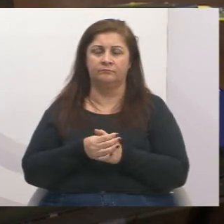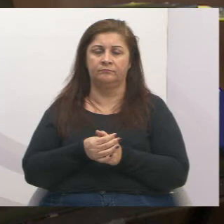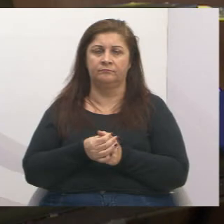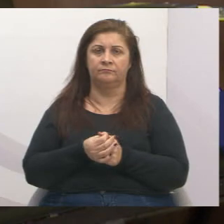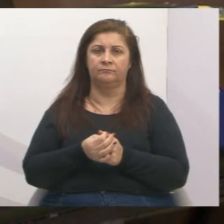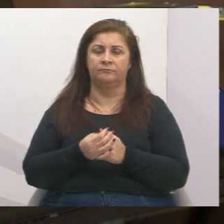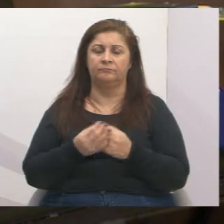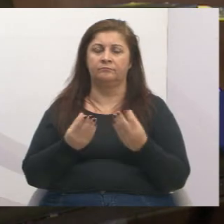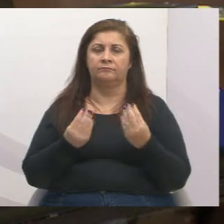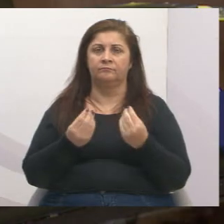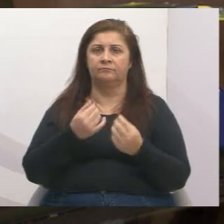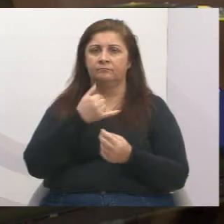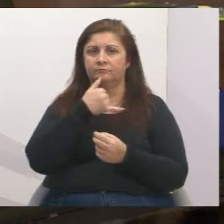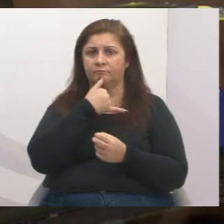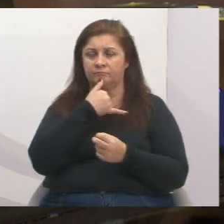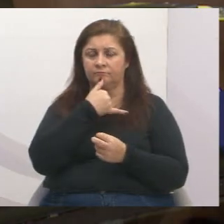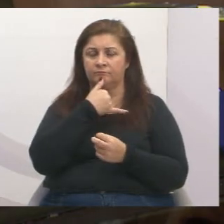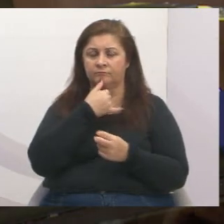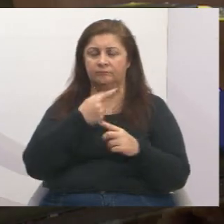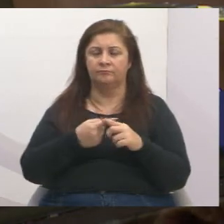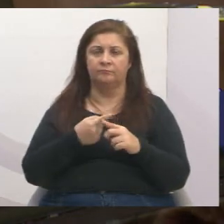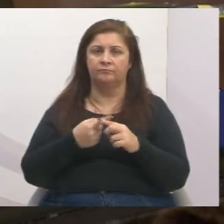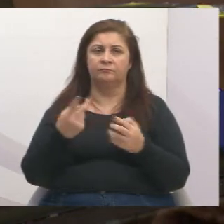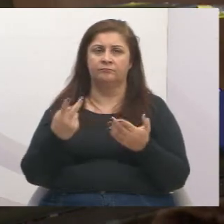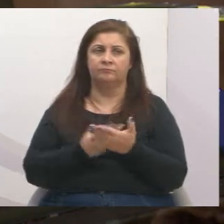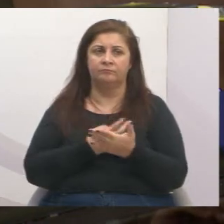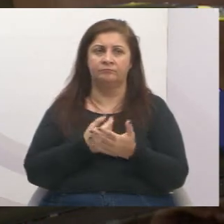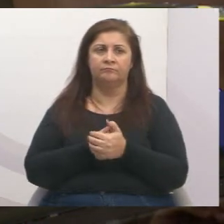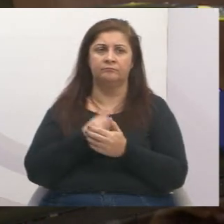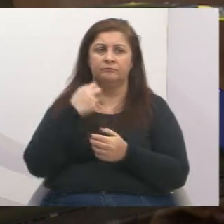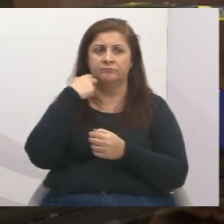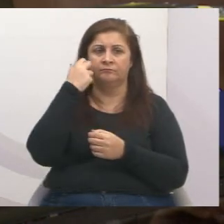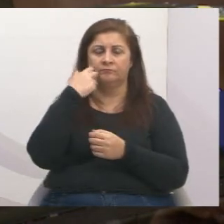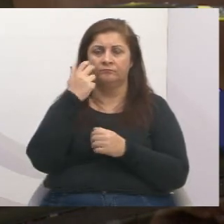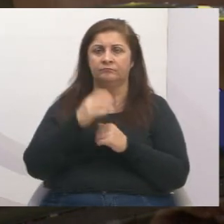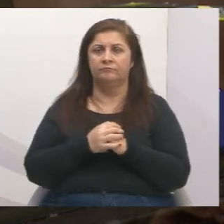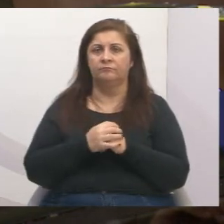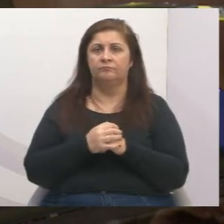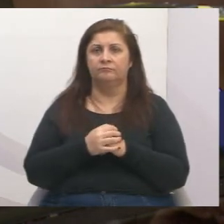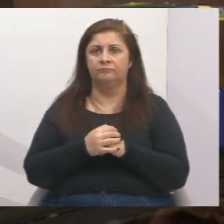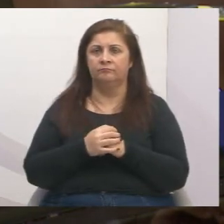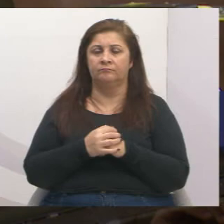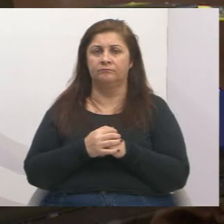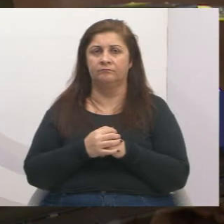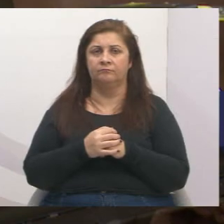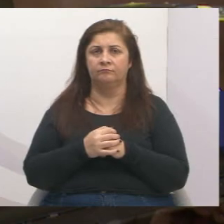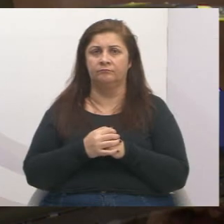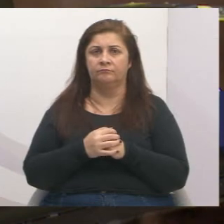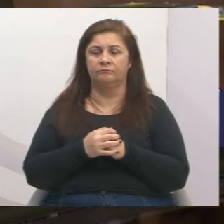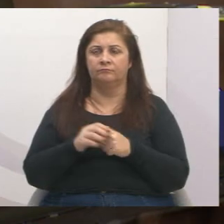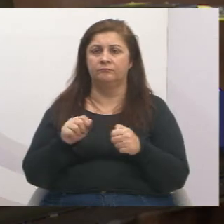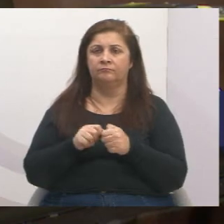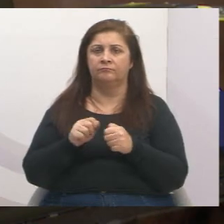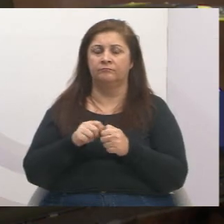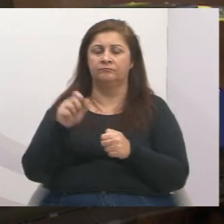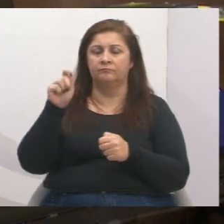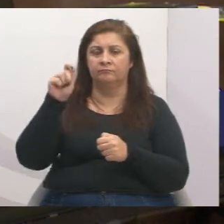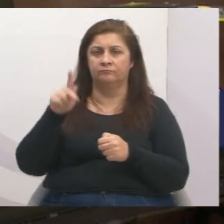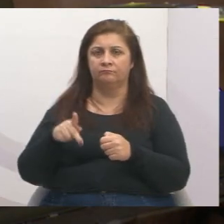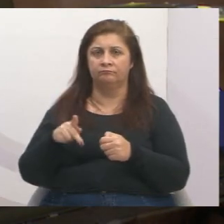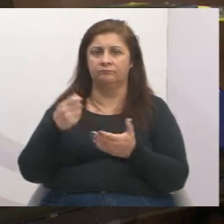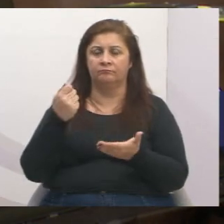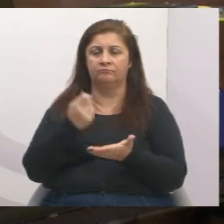muito, muito triste com essa injustiça, essa vergonha, mexer no bolso